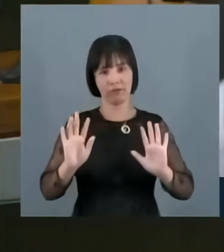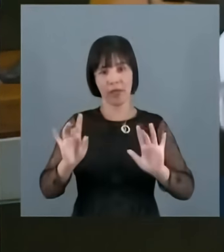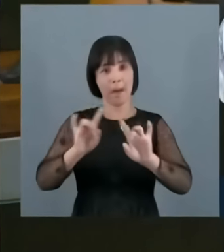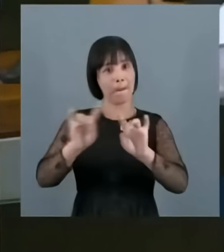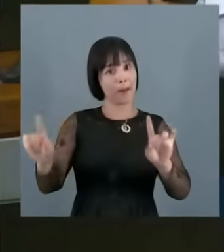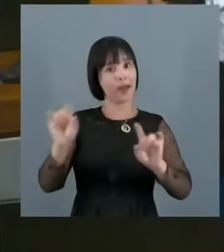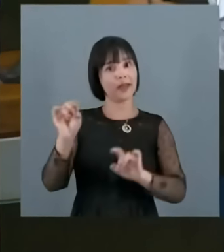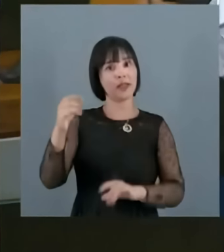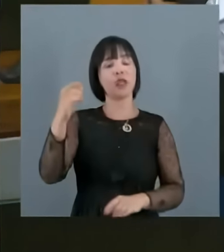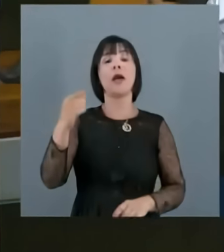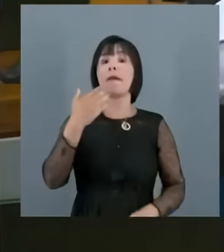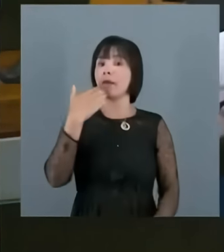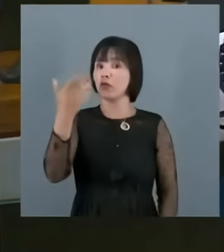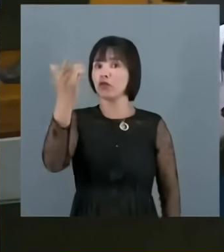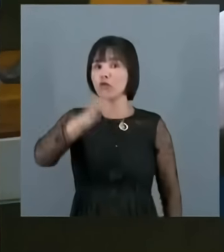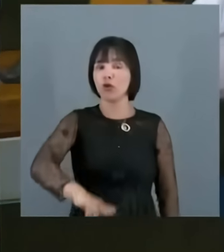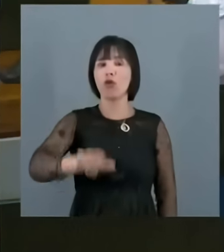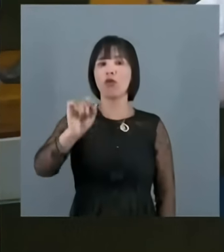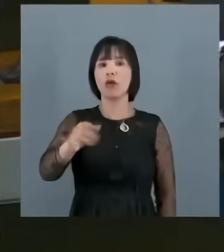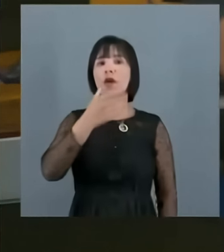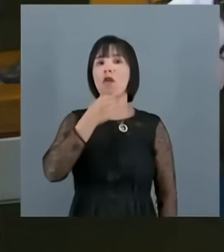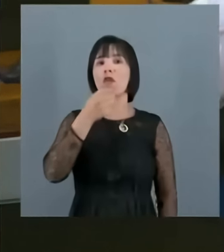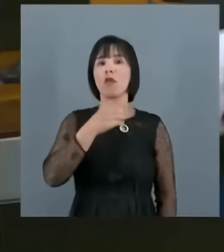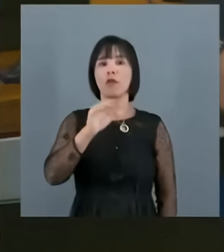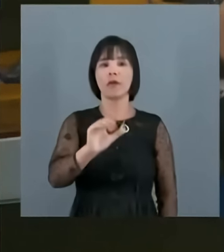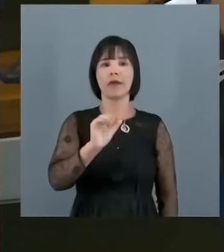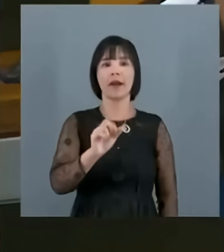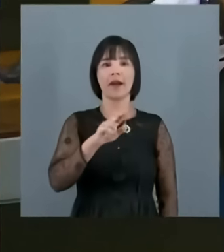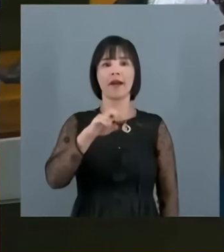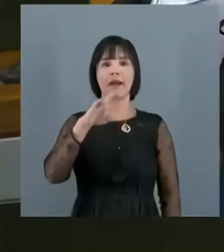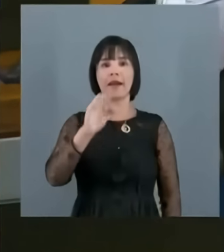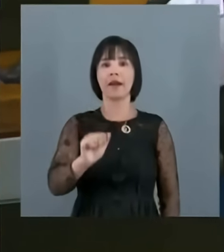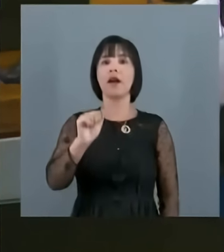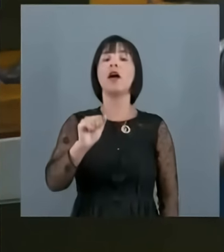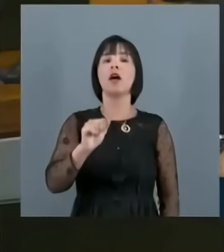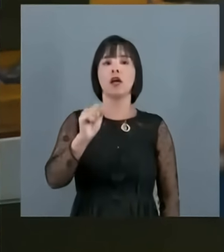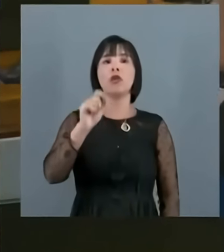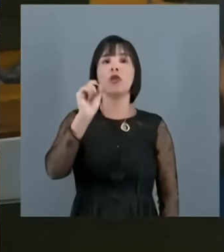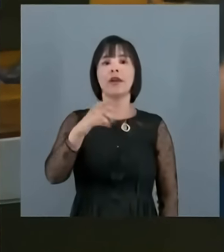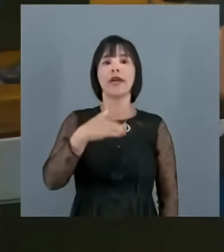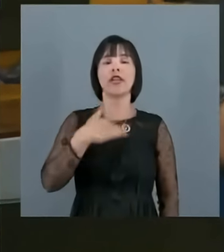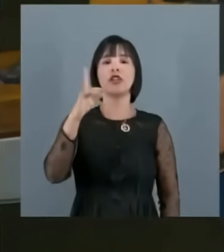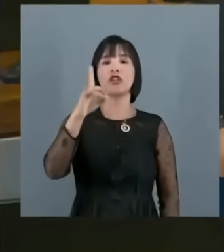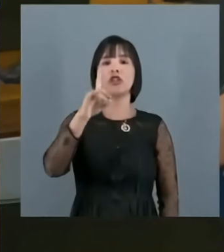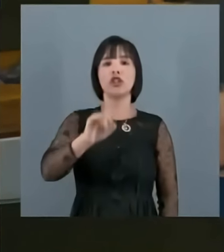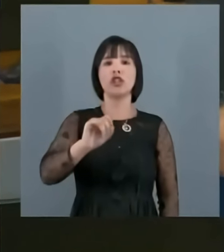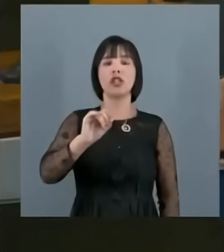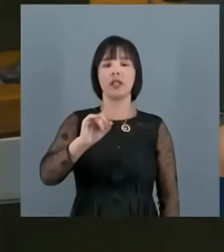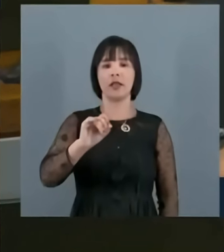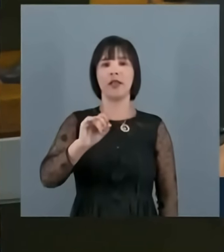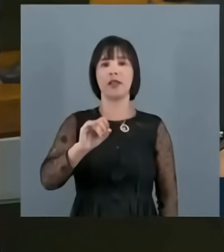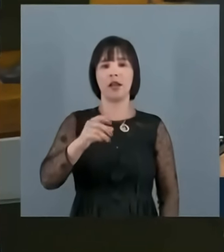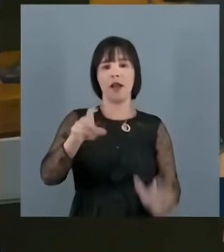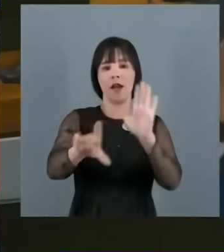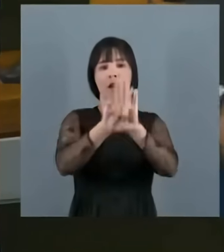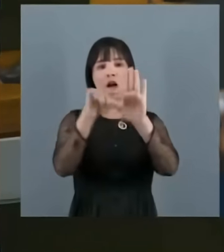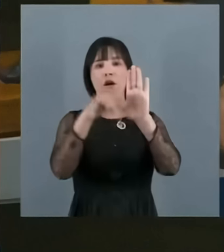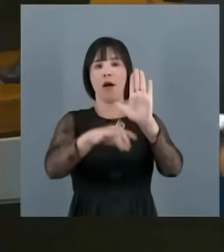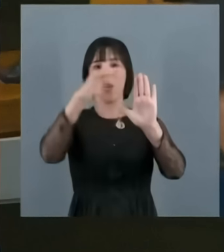Excelência reconvoque o careca sob condição, debaixo de vara, como diz a